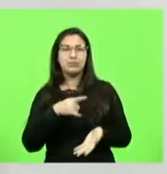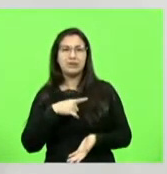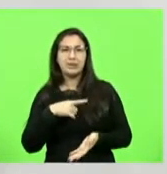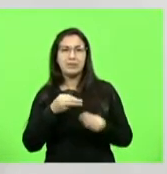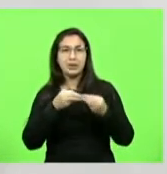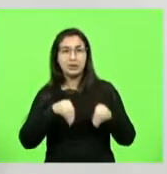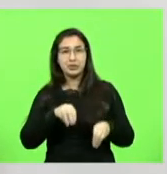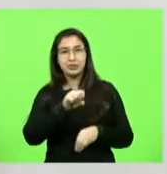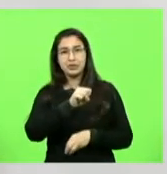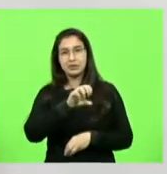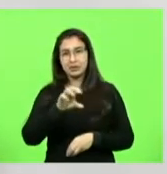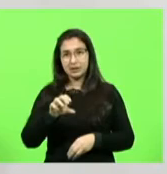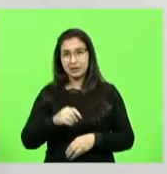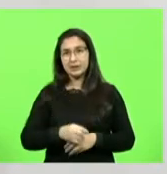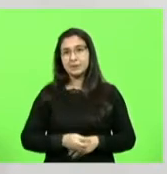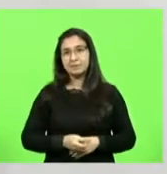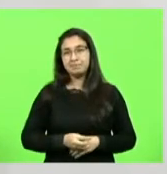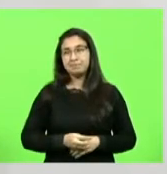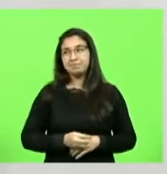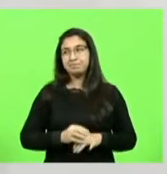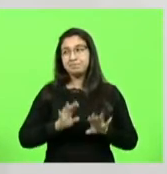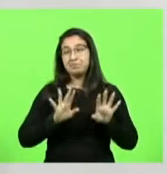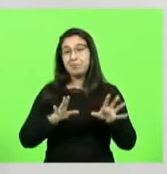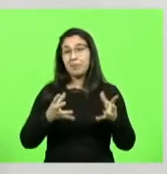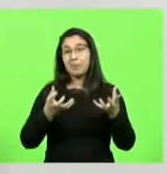há muito tempo. Mas eu queria